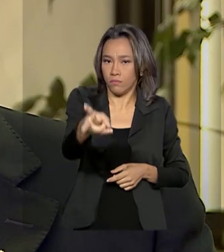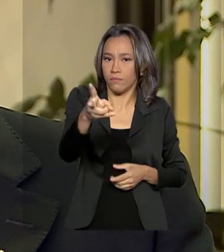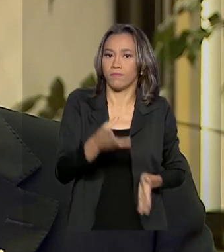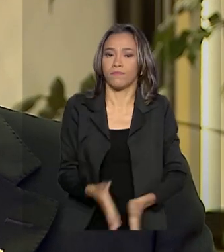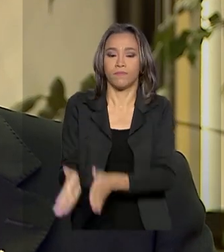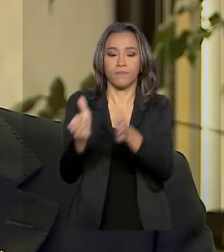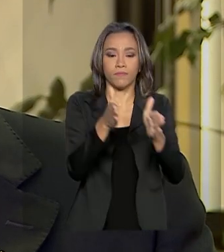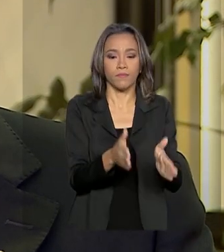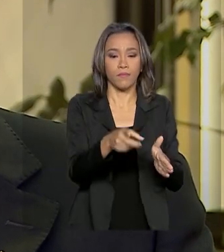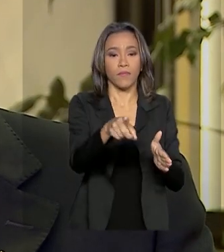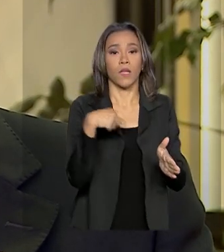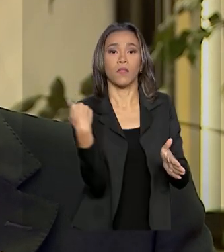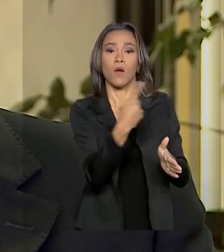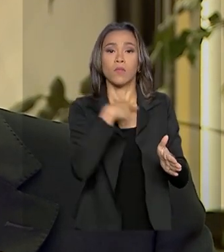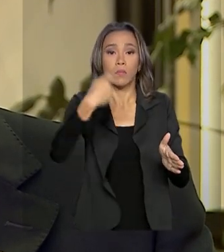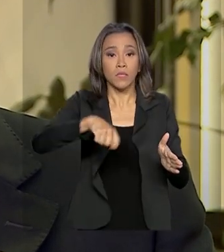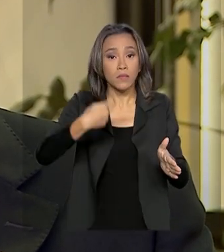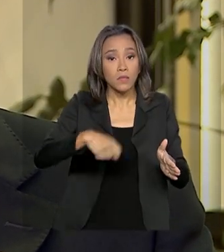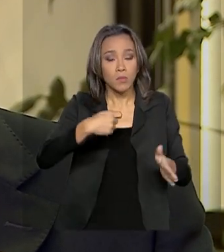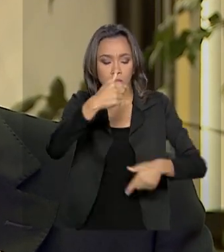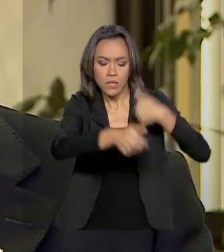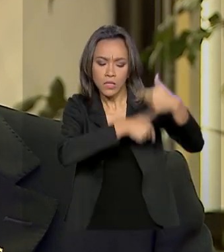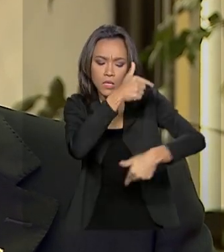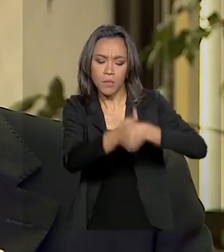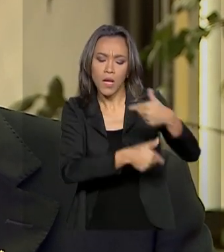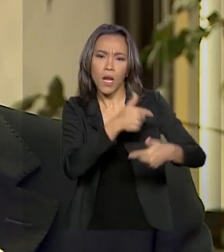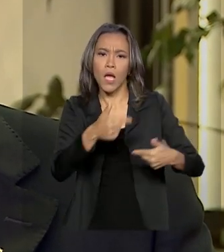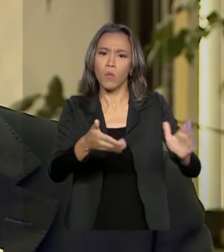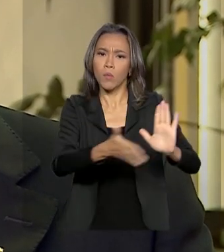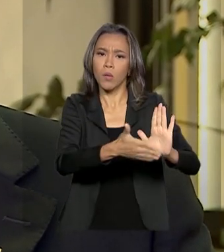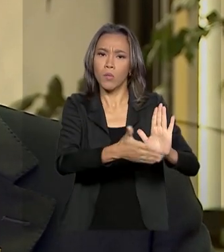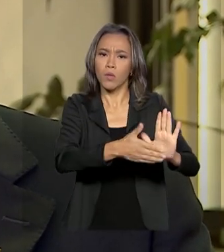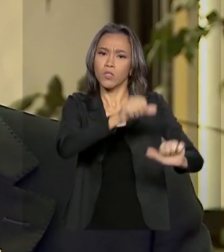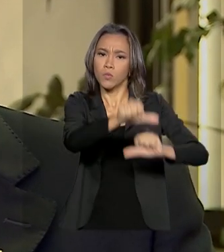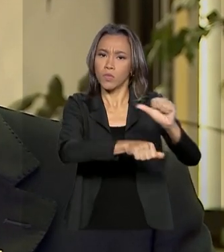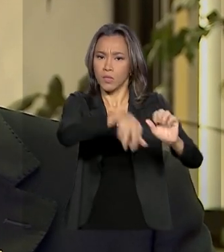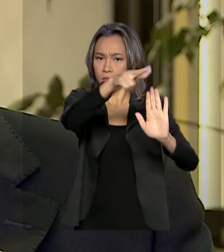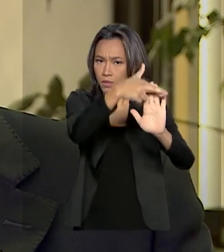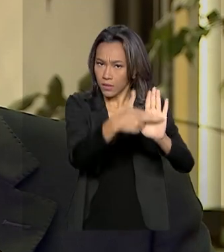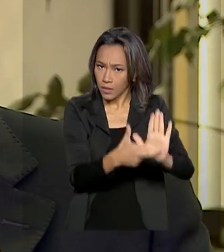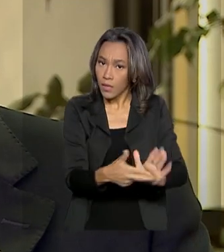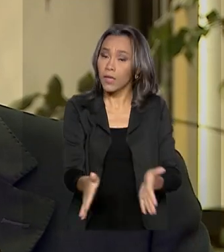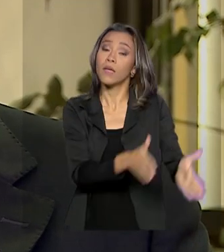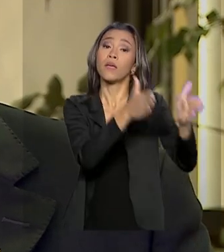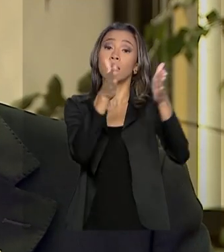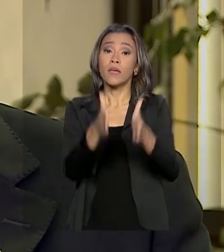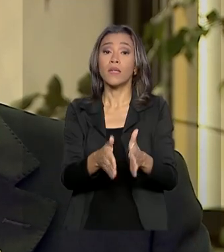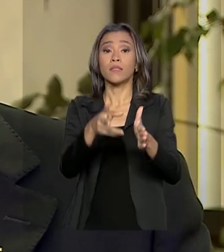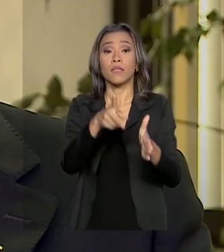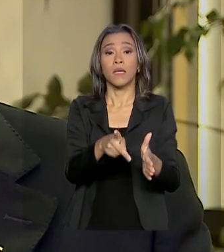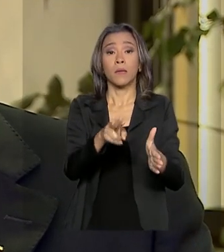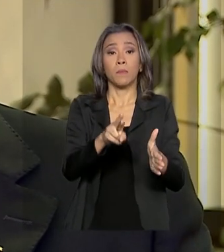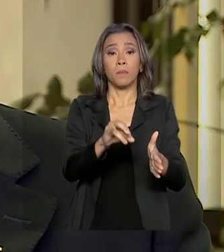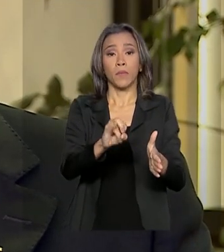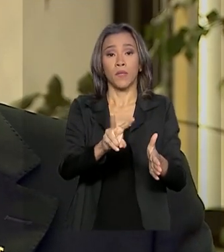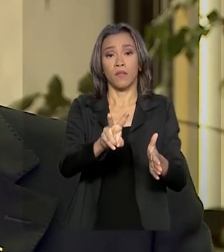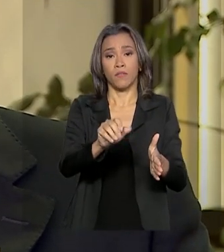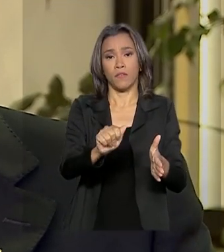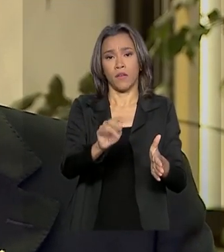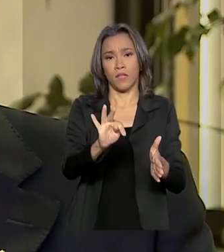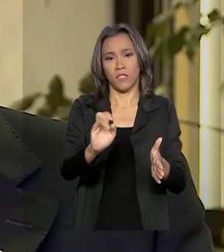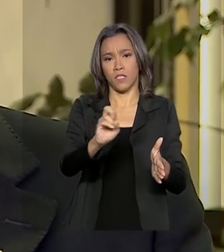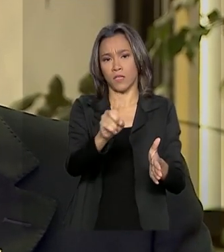Nós temos que trabalhar em cima da reforma administrativa, em cima das privatizações das empresas estatais, de modo que a